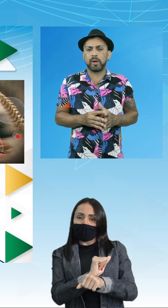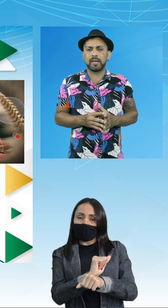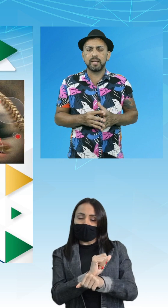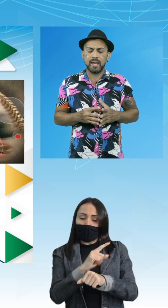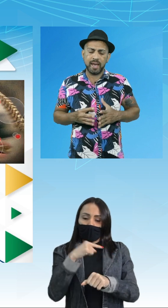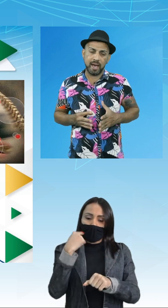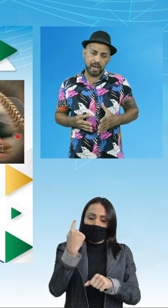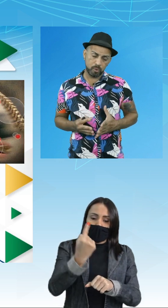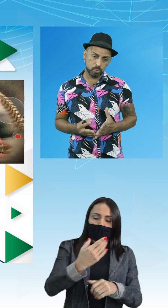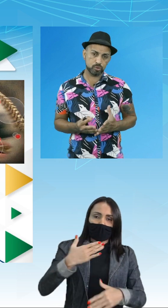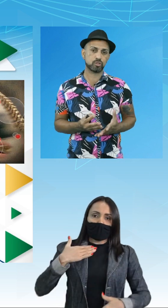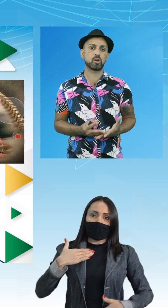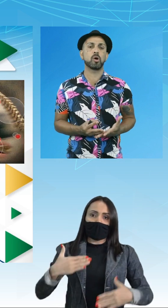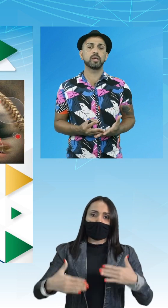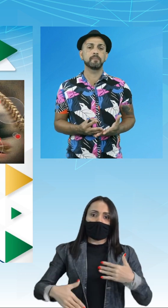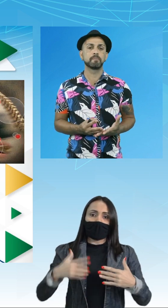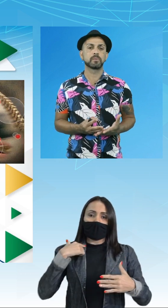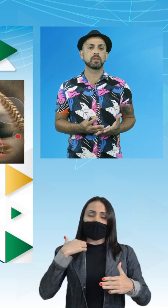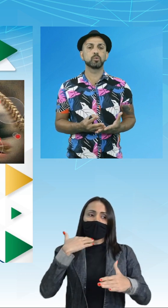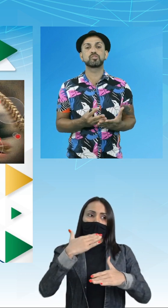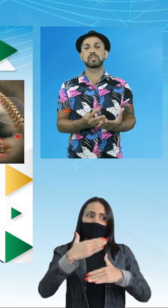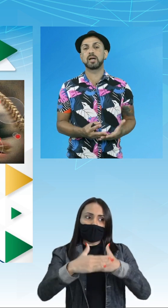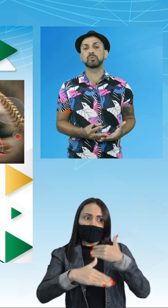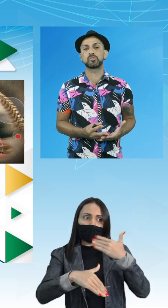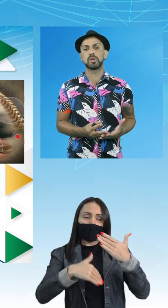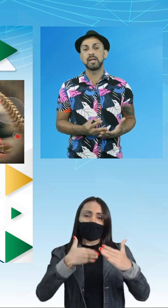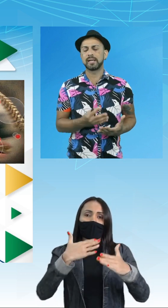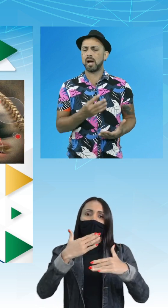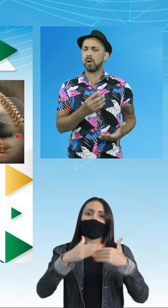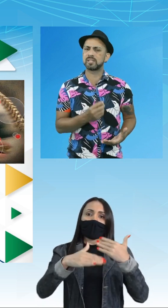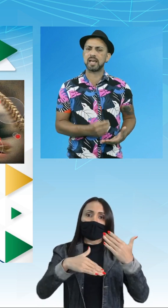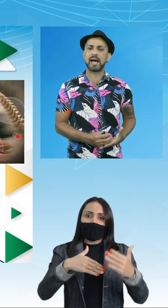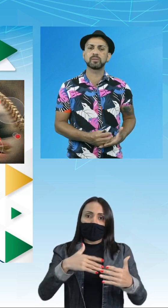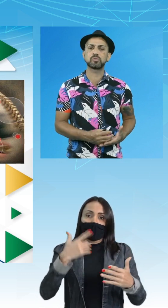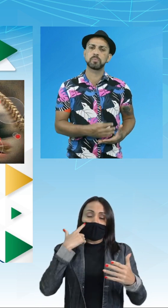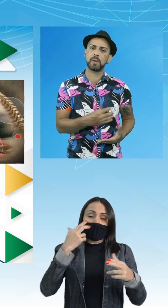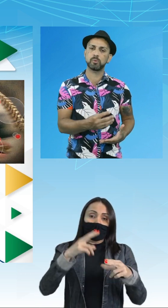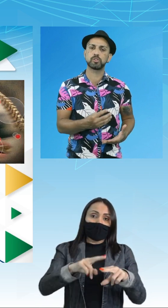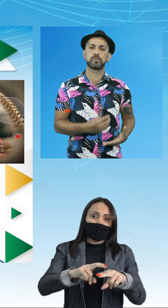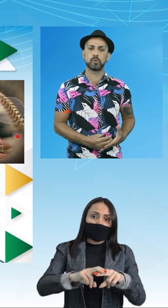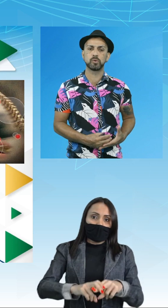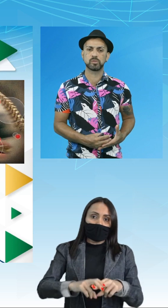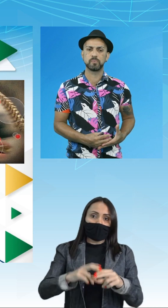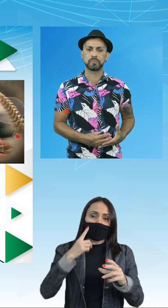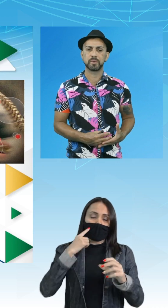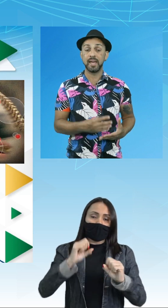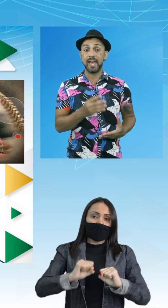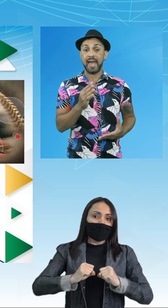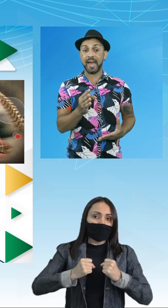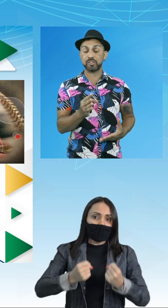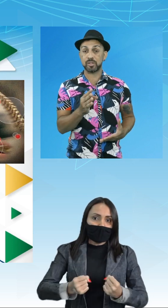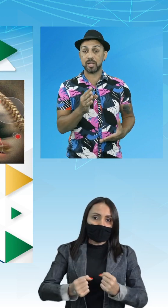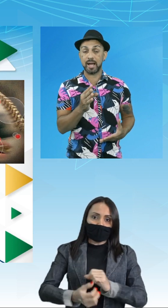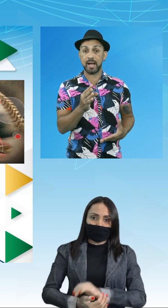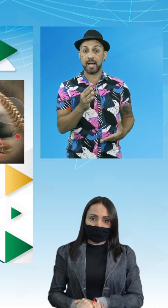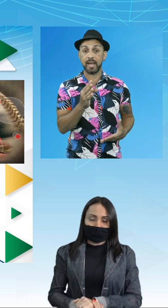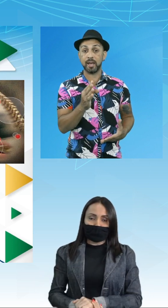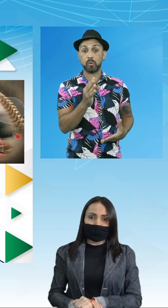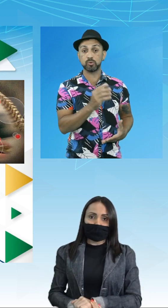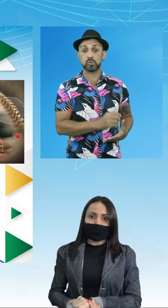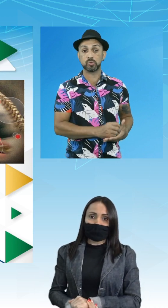corpo ele reconstrói os danos causados pelo esforço.